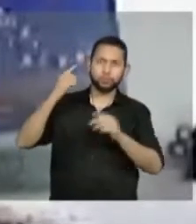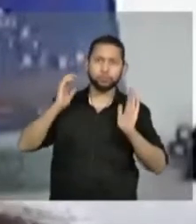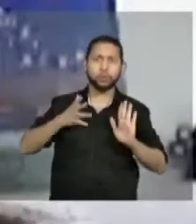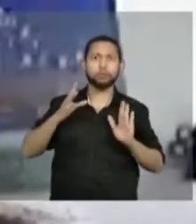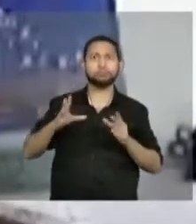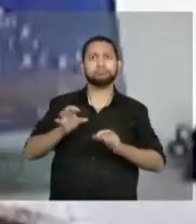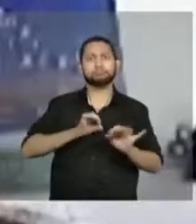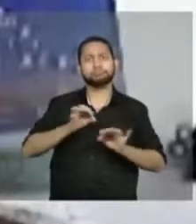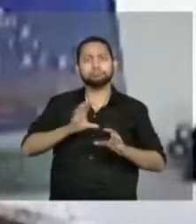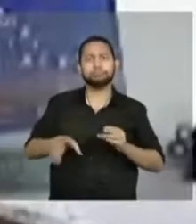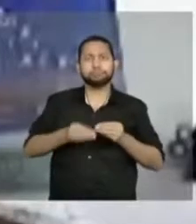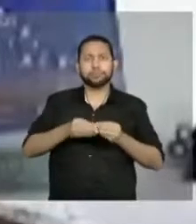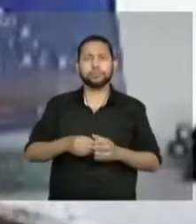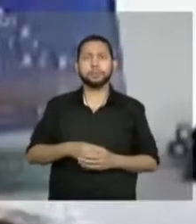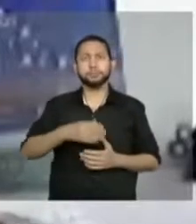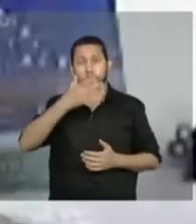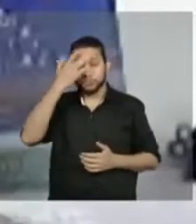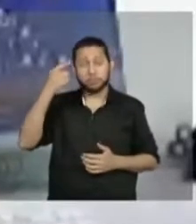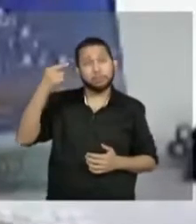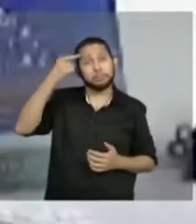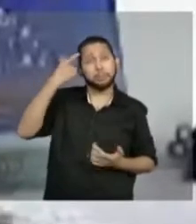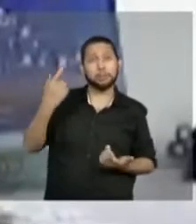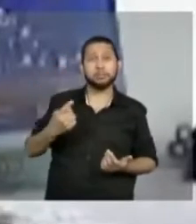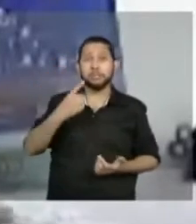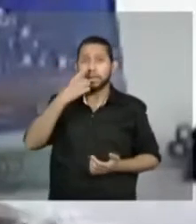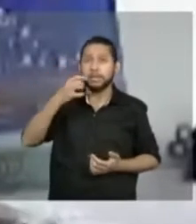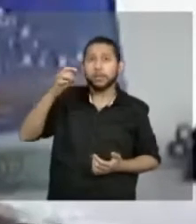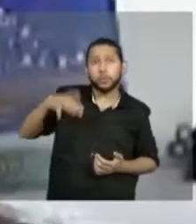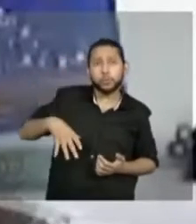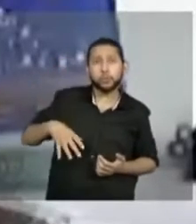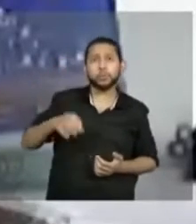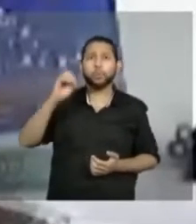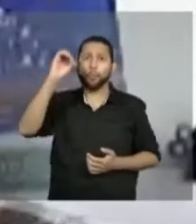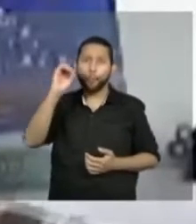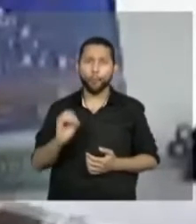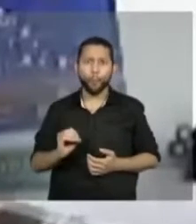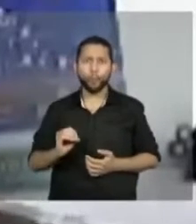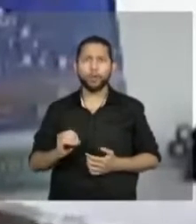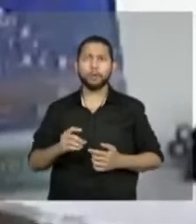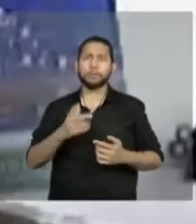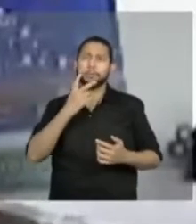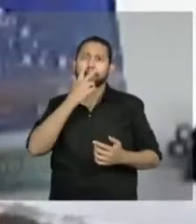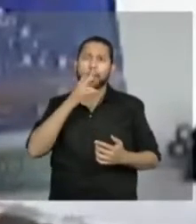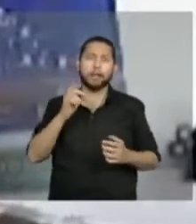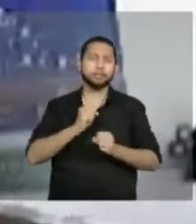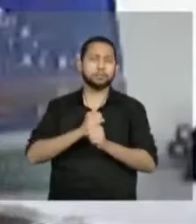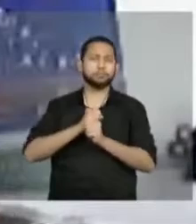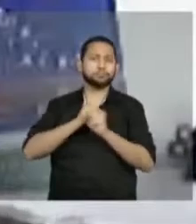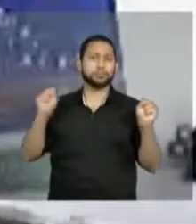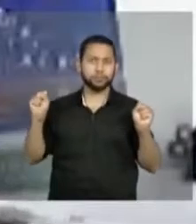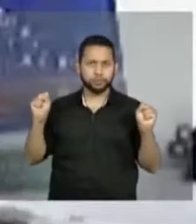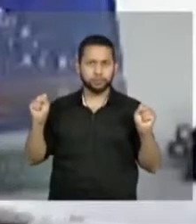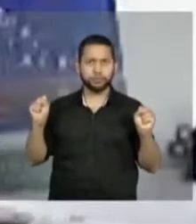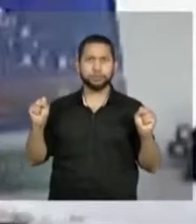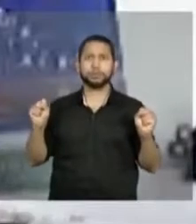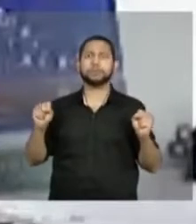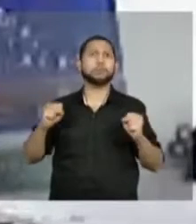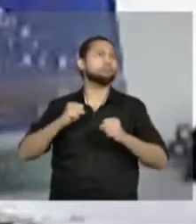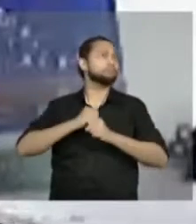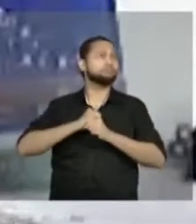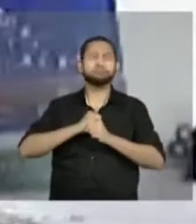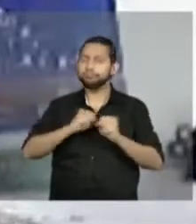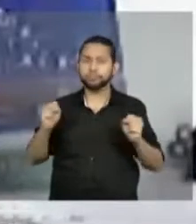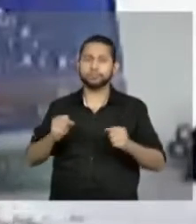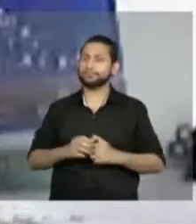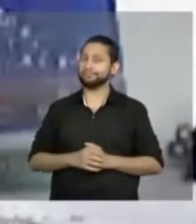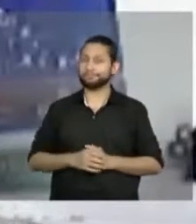verdade. As pessoas podem achar que lixo zero é algo impossível, inatingível, mas